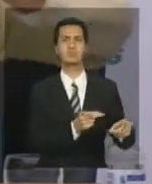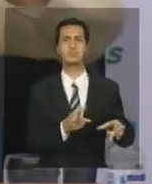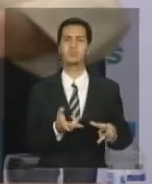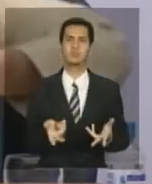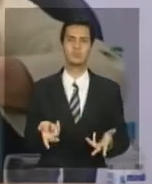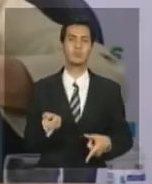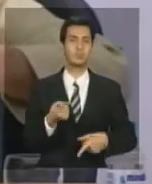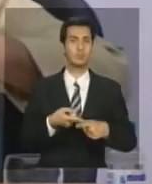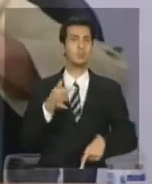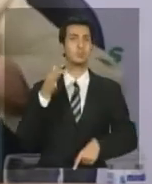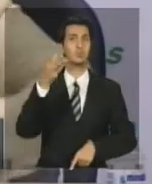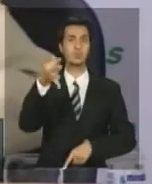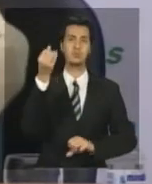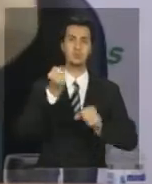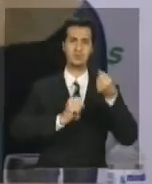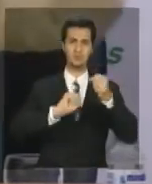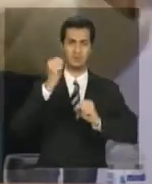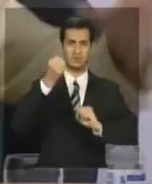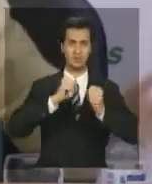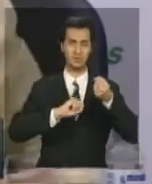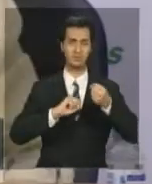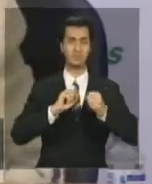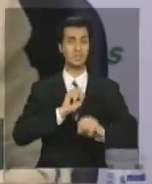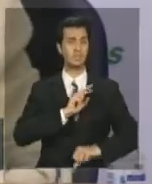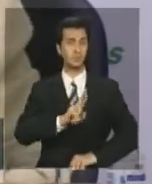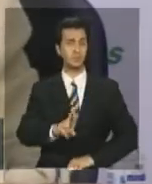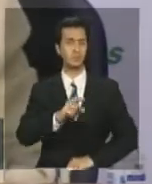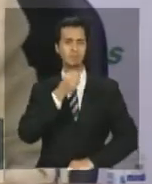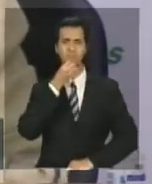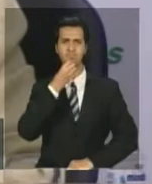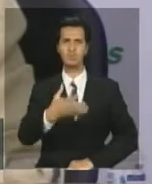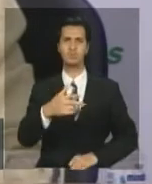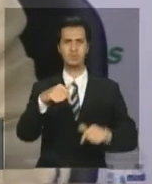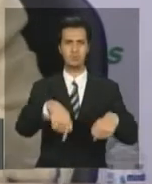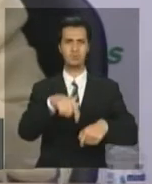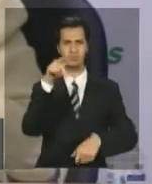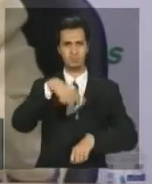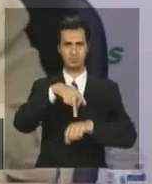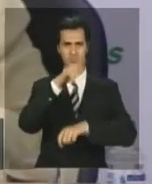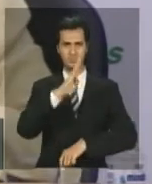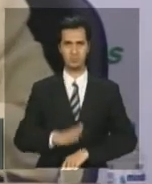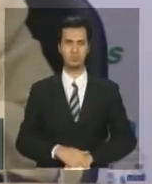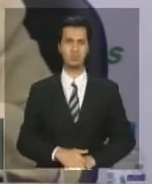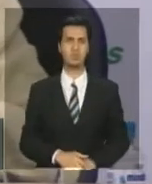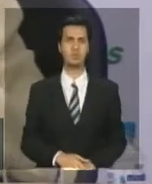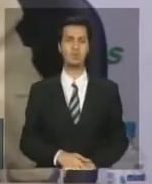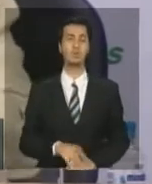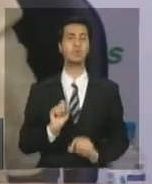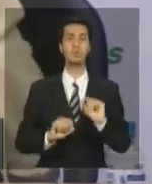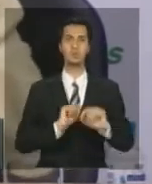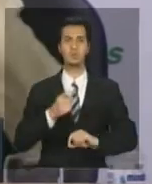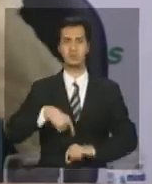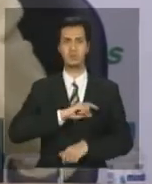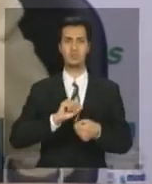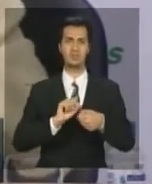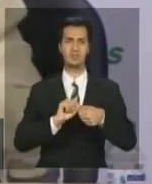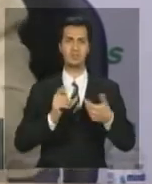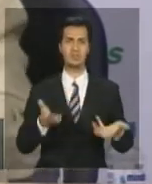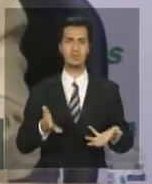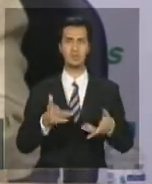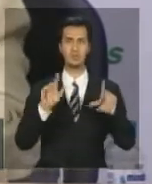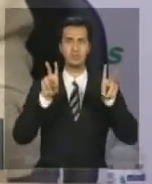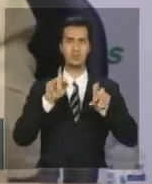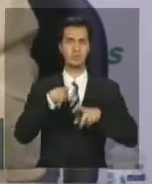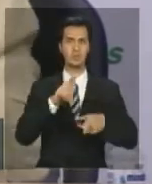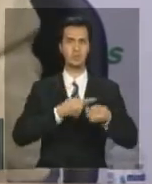com as próximas refinarias, ter um resultado grande no país. O que nós vamos fazer, por razões